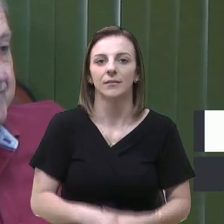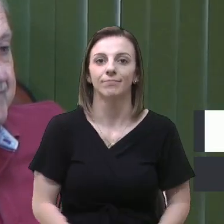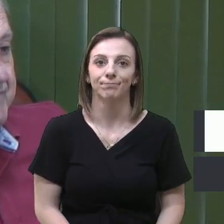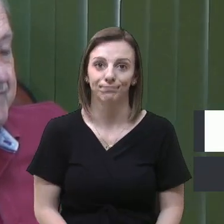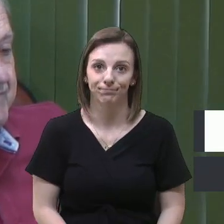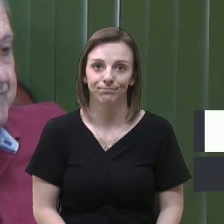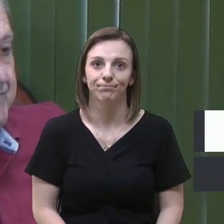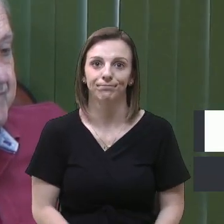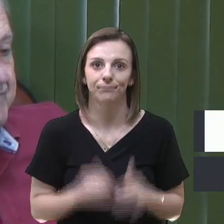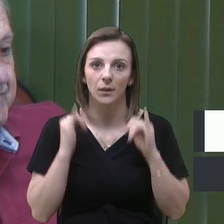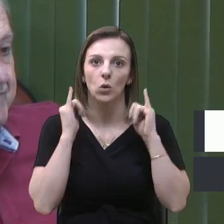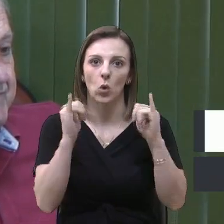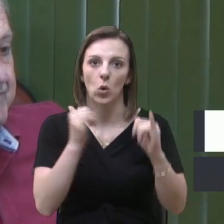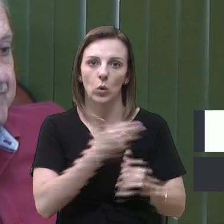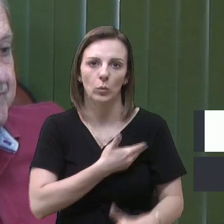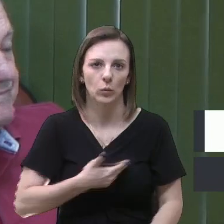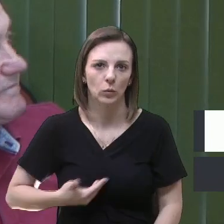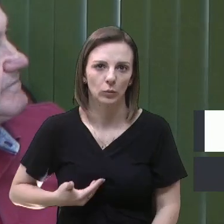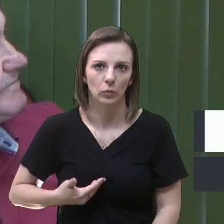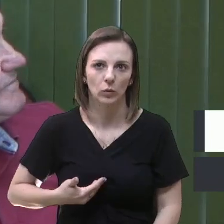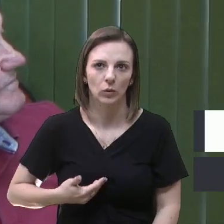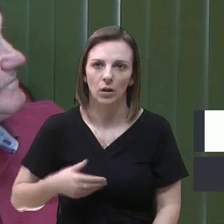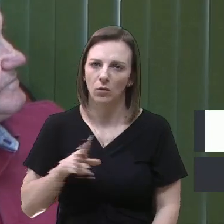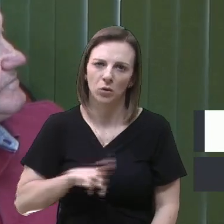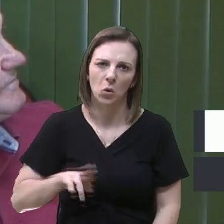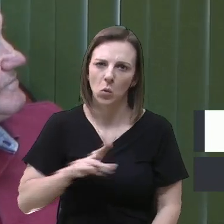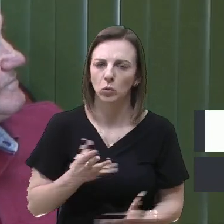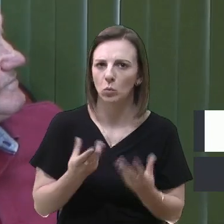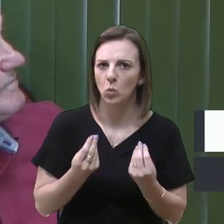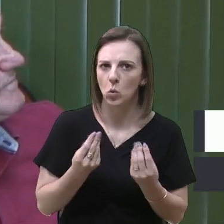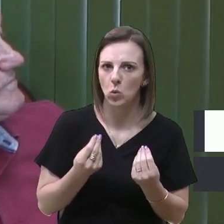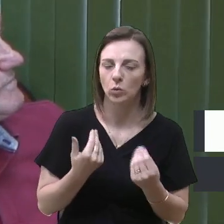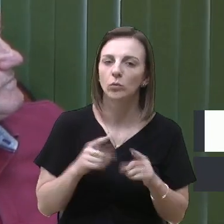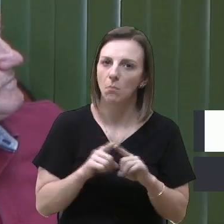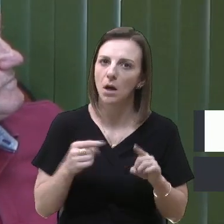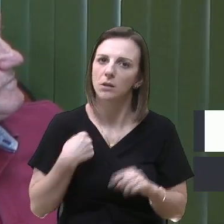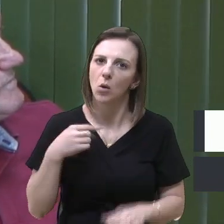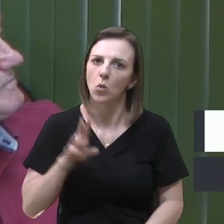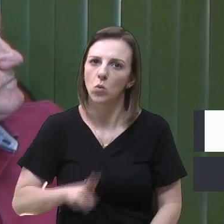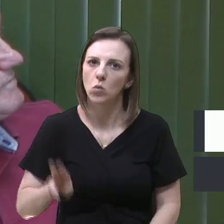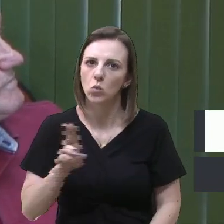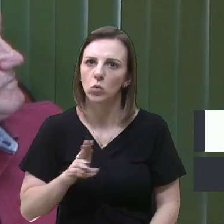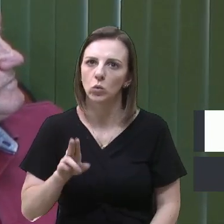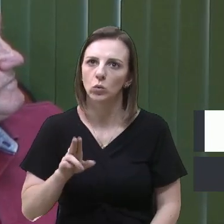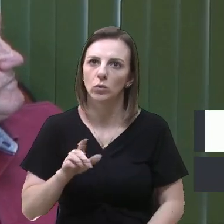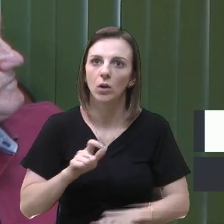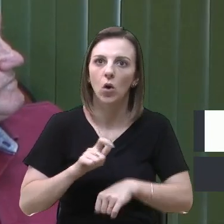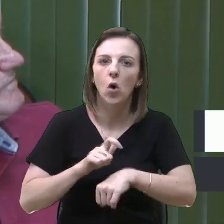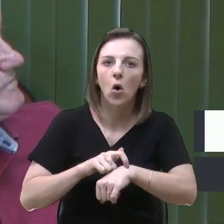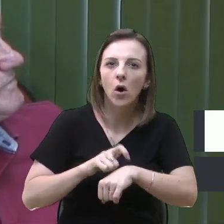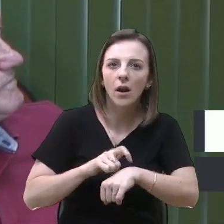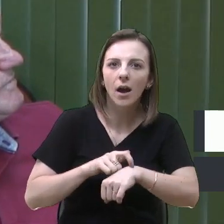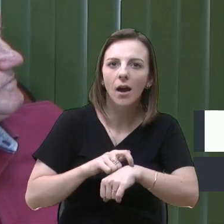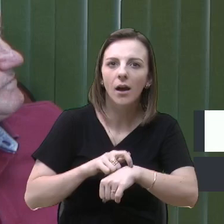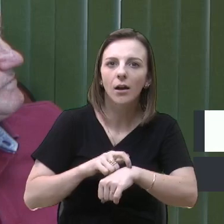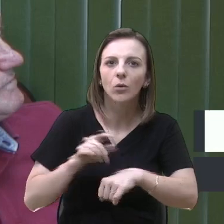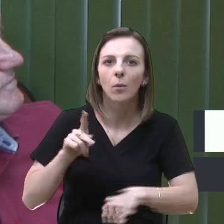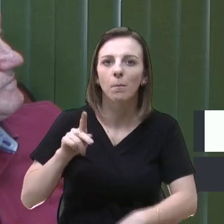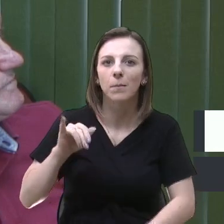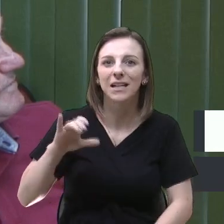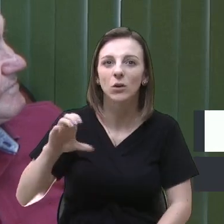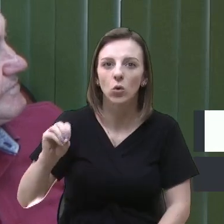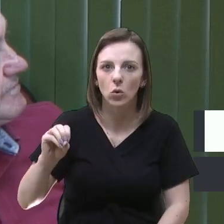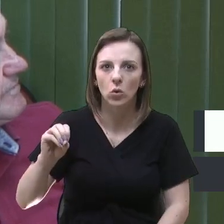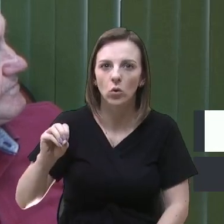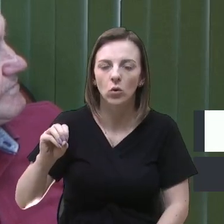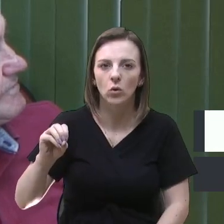que eu não ando muito, mas ando alguma coisa. Nos horários de pico, dá para dizer que o transporte está regular. Agora, nos